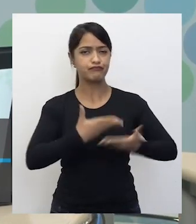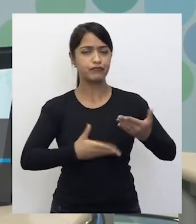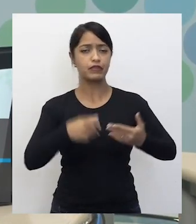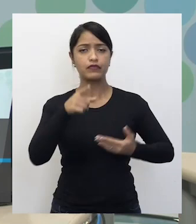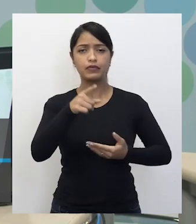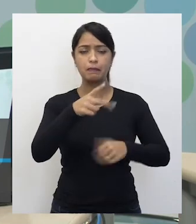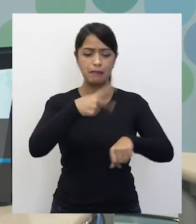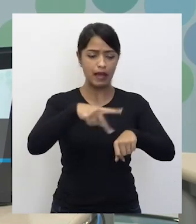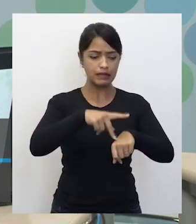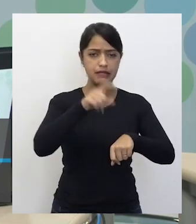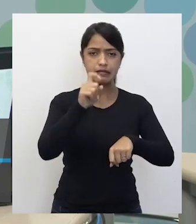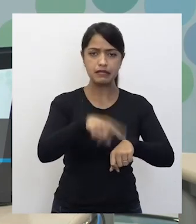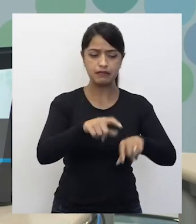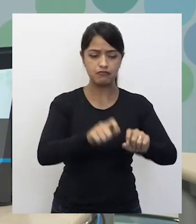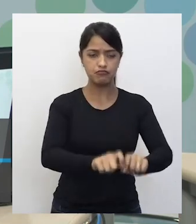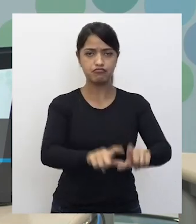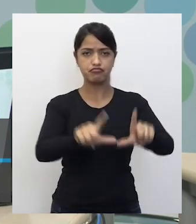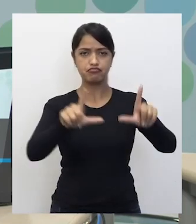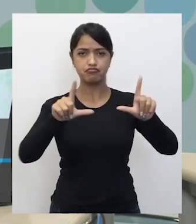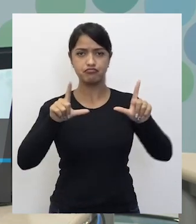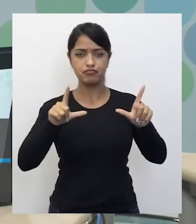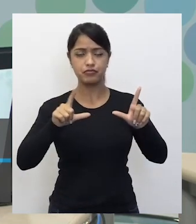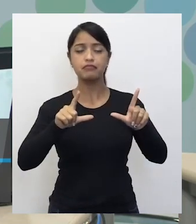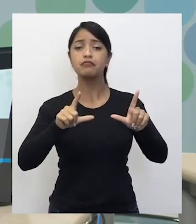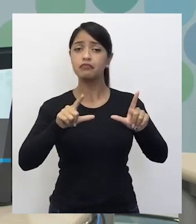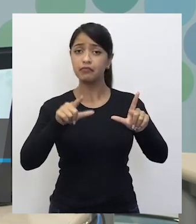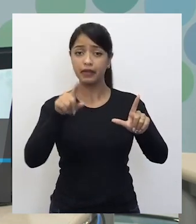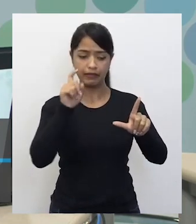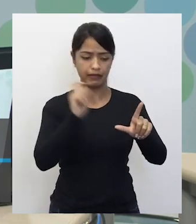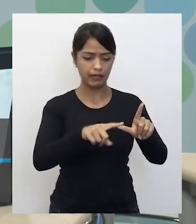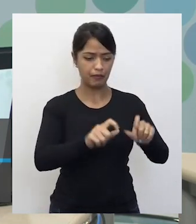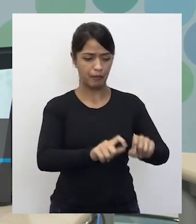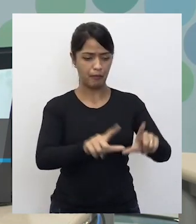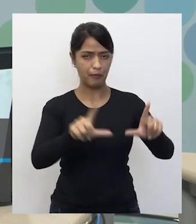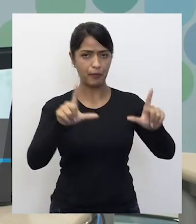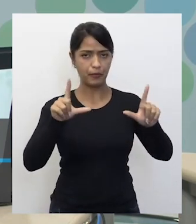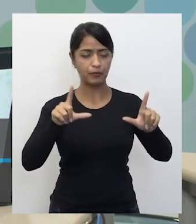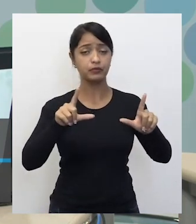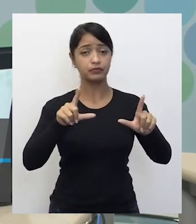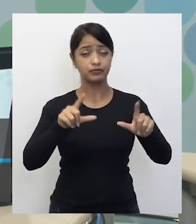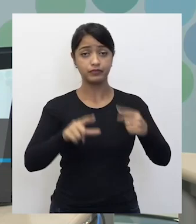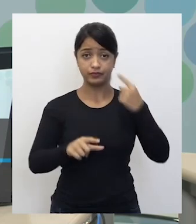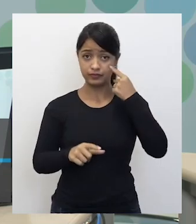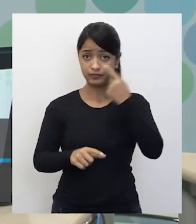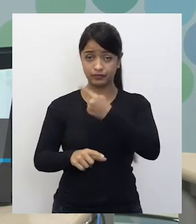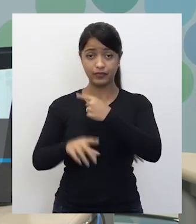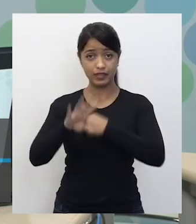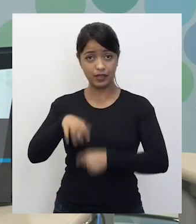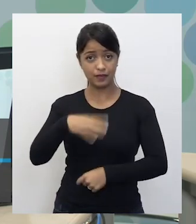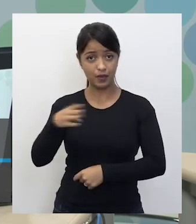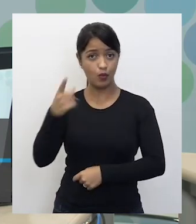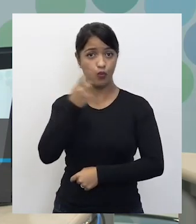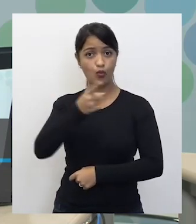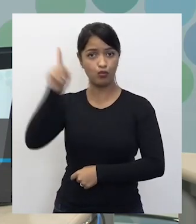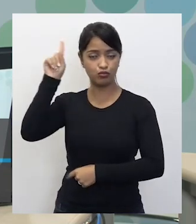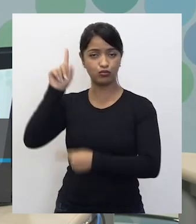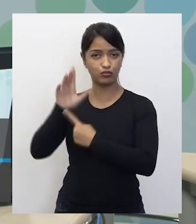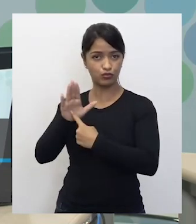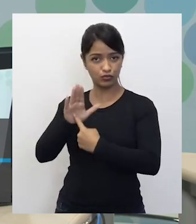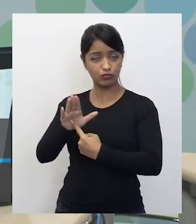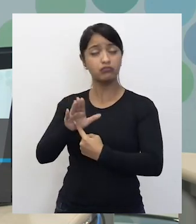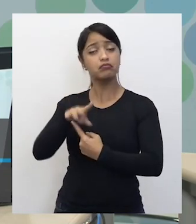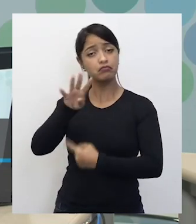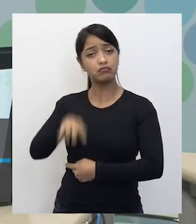nos países, aparece, você clica no mapa, aparecem os dados, aquela tabela, inclusive a última tabela que nós apresentamos é